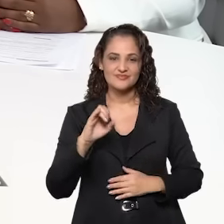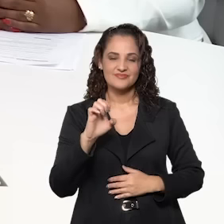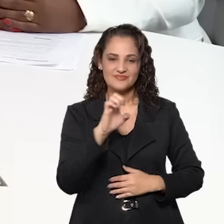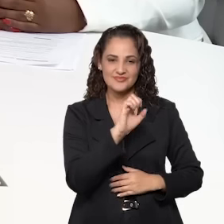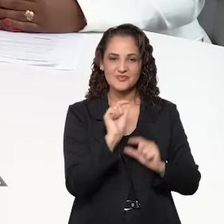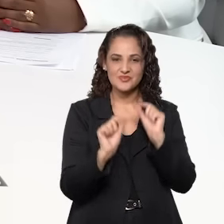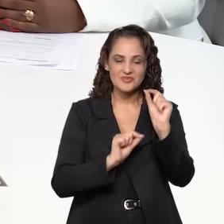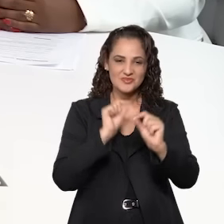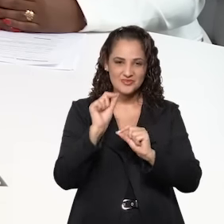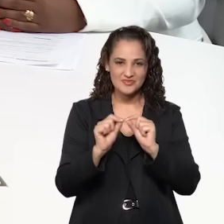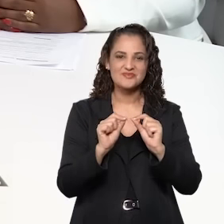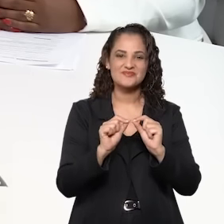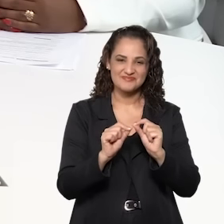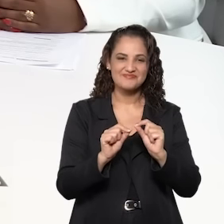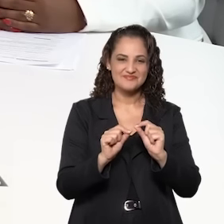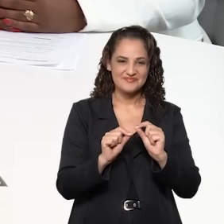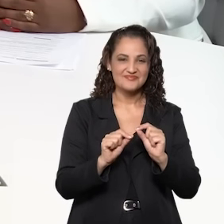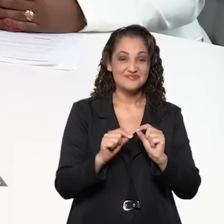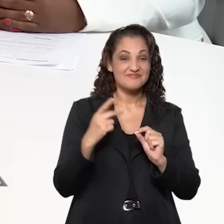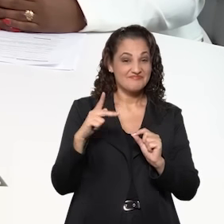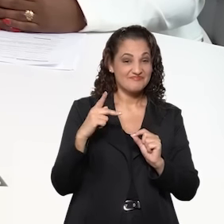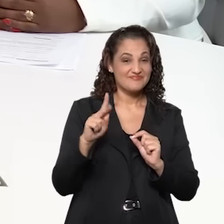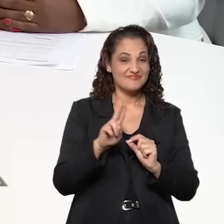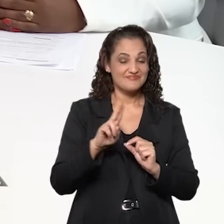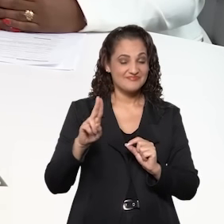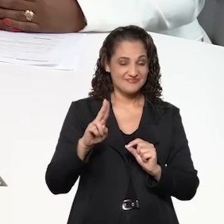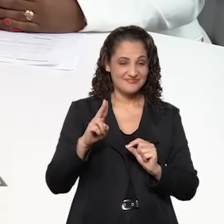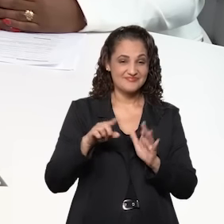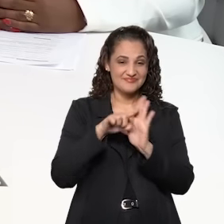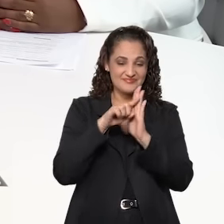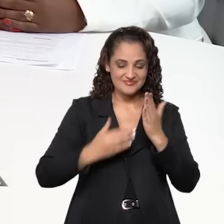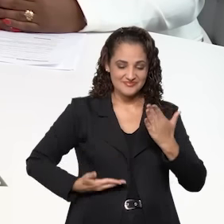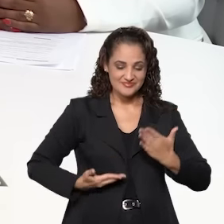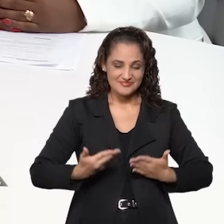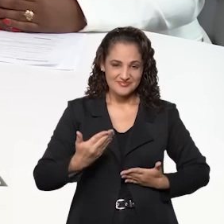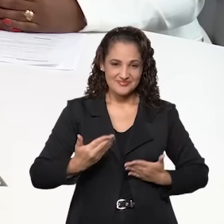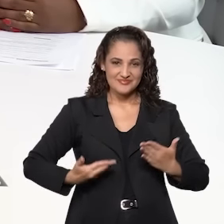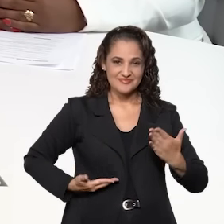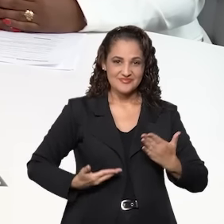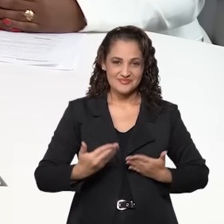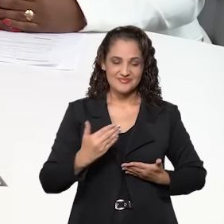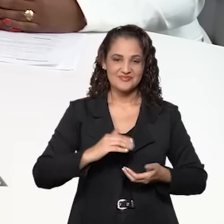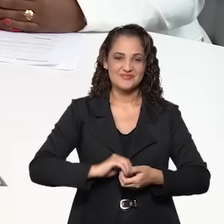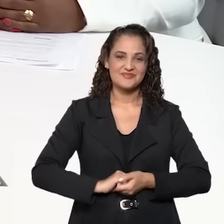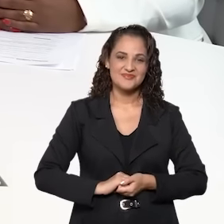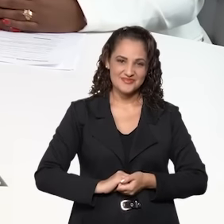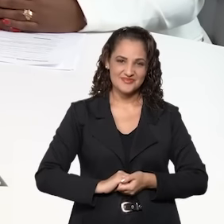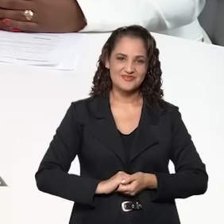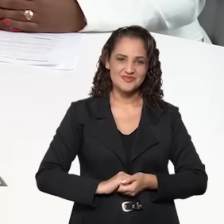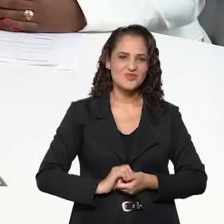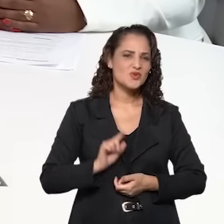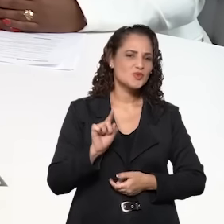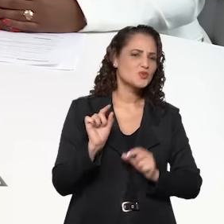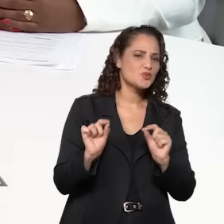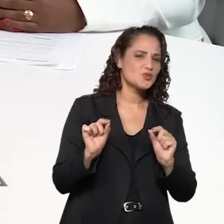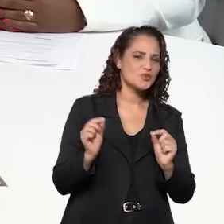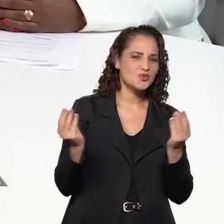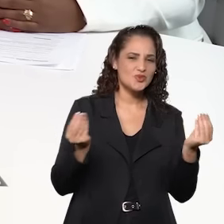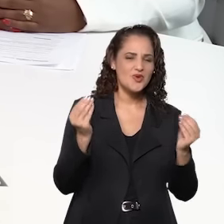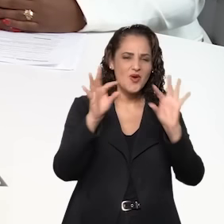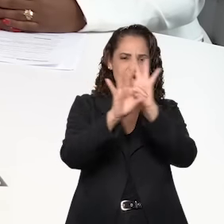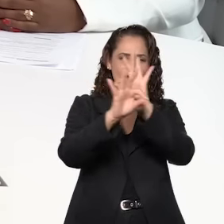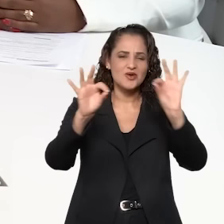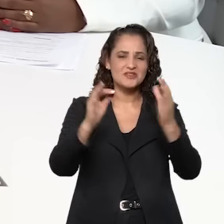da georgette Lemos pesquisas e serviços e coordenadora do conselho consultivo do cie como que você tá Jorgete Estou ótima e